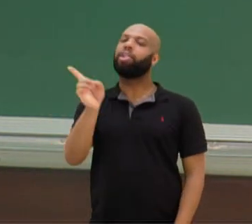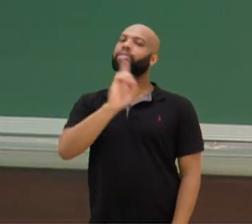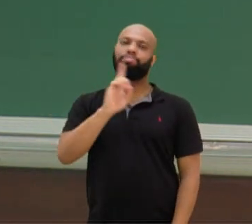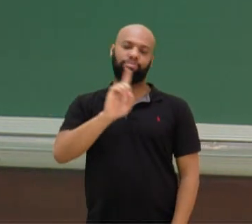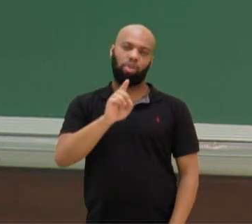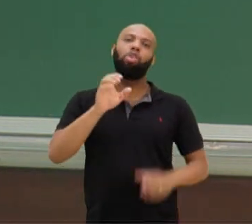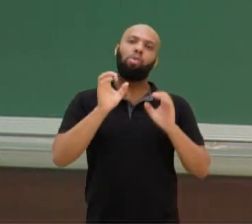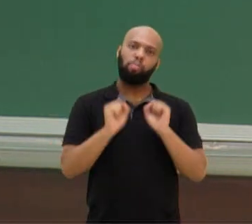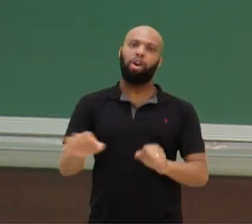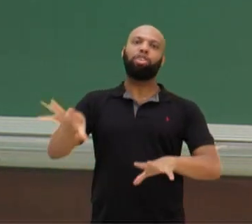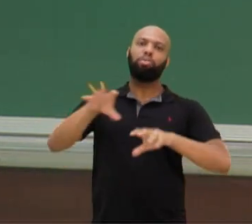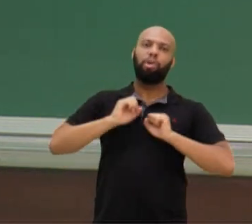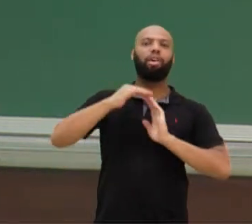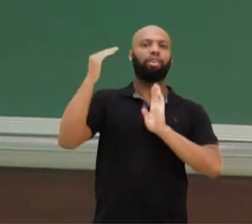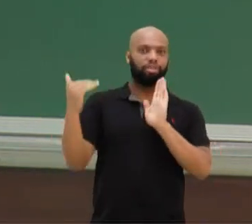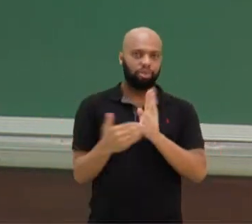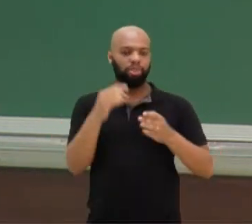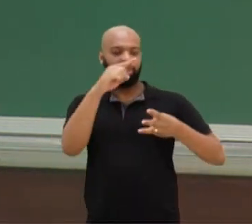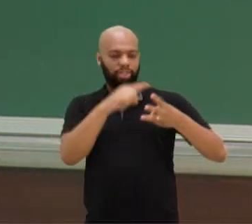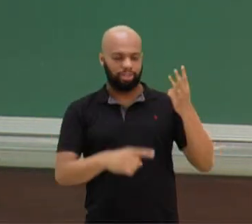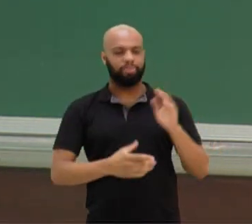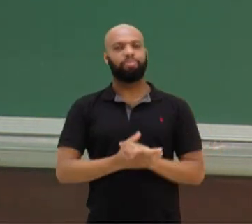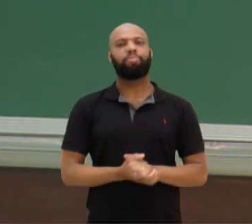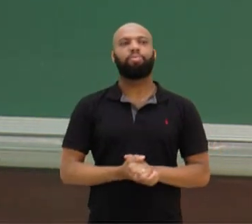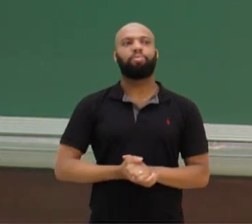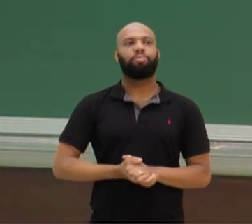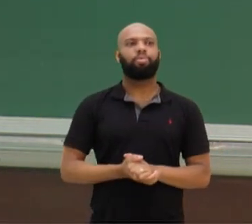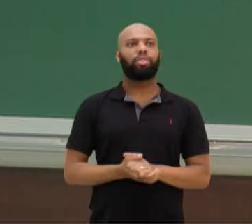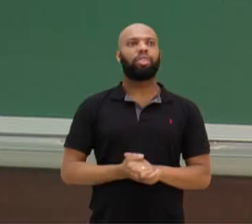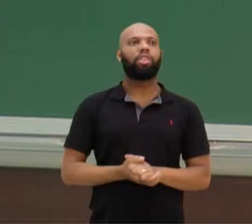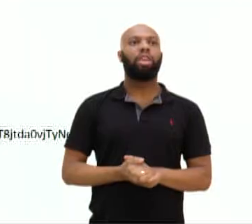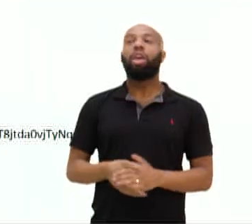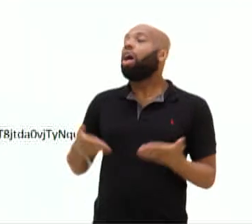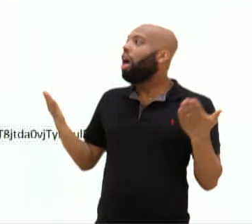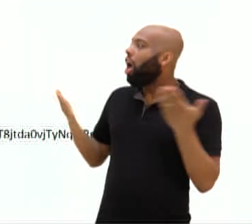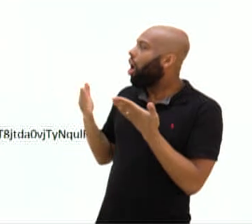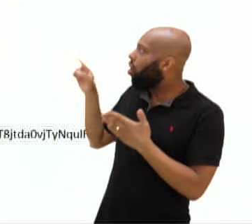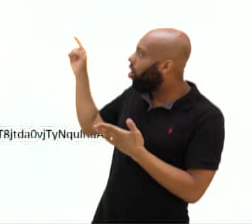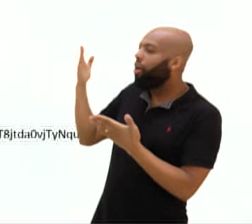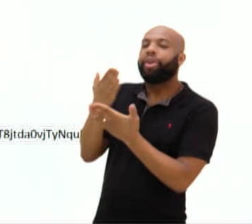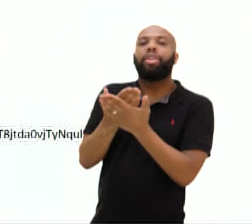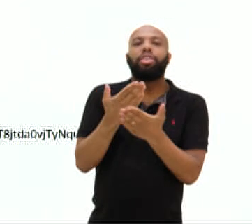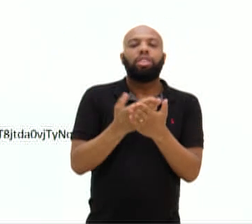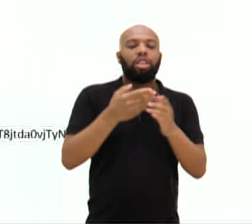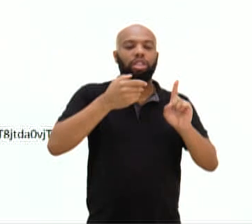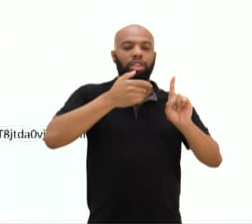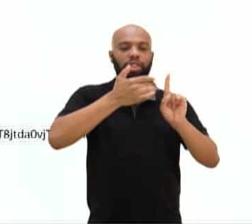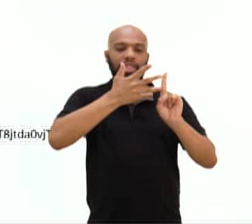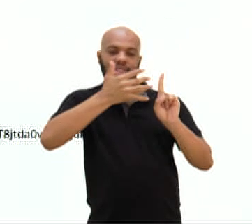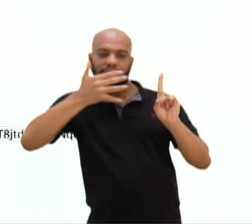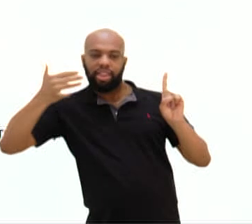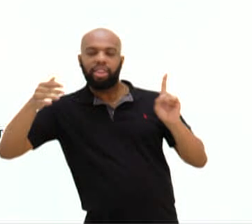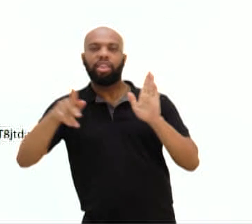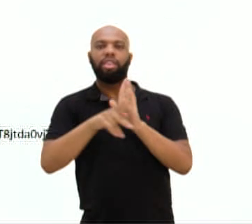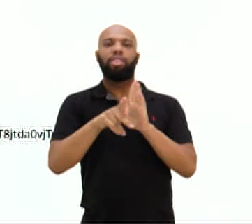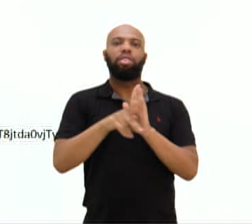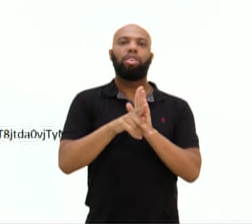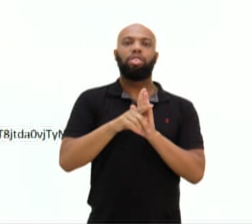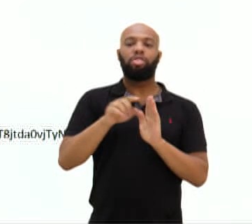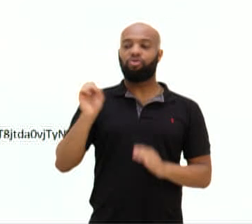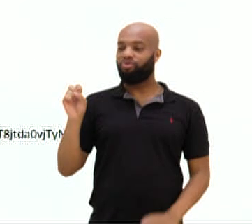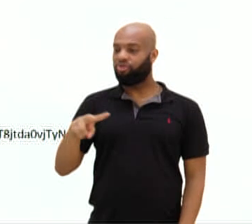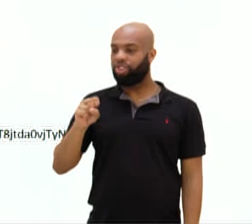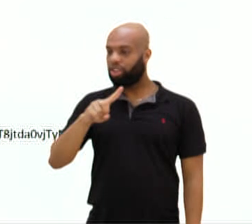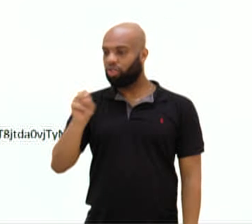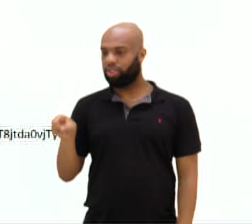Falando um pouco mais da síndrome aqui, gente. A síndrome congênita do vírus Zika, tá? Ali está a sigla dela. O que acontece? O